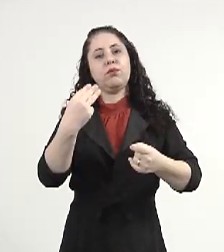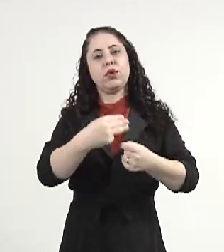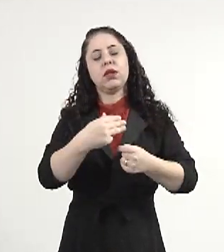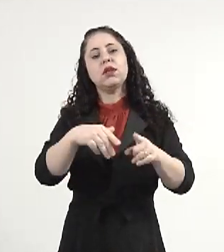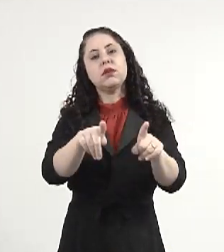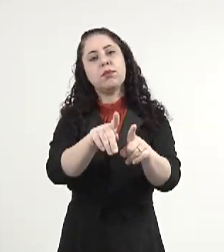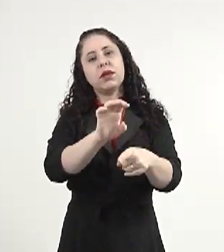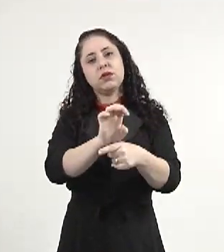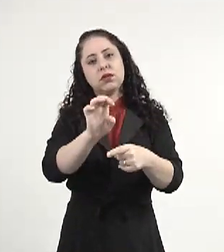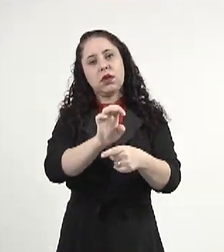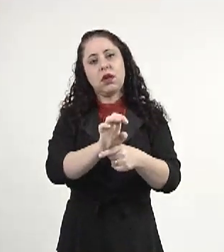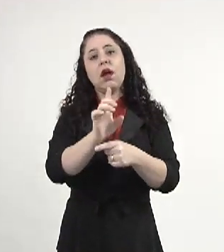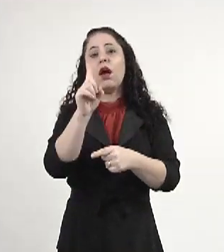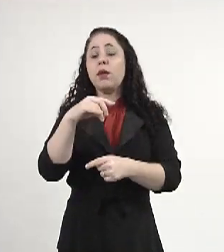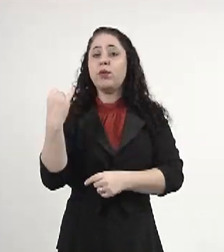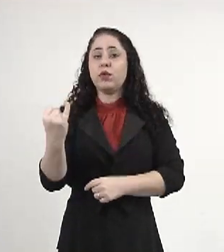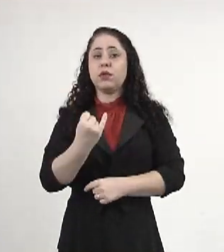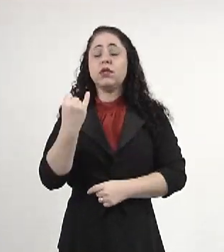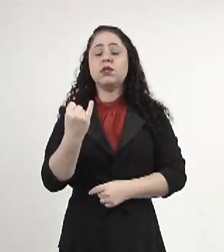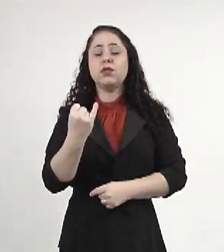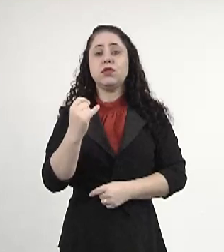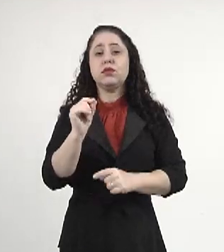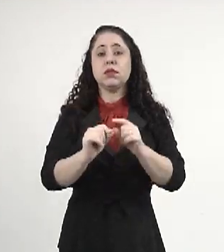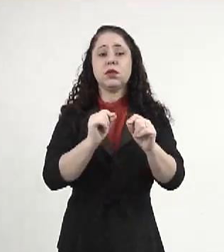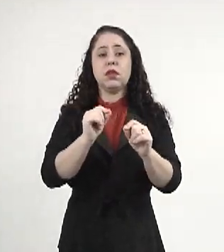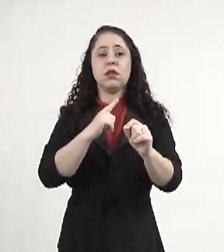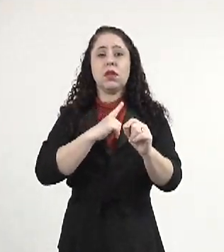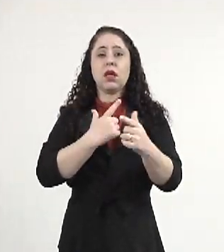e o governo estadual, e eu acho que é fundamental realmente